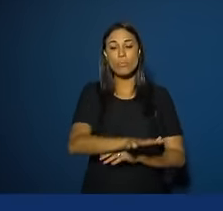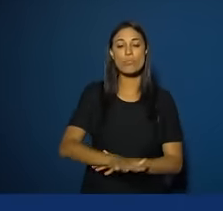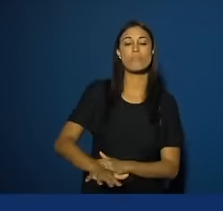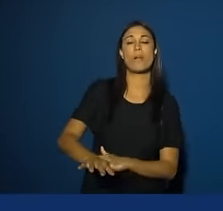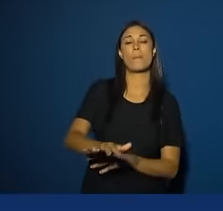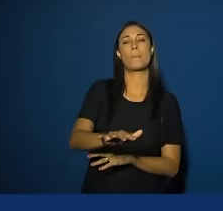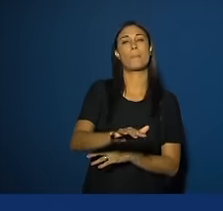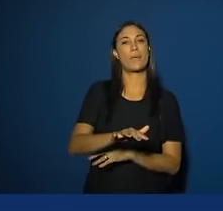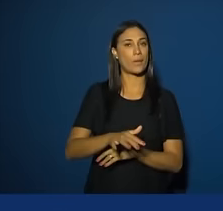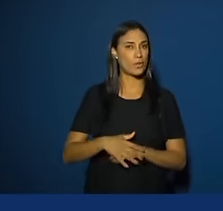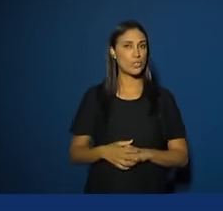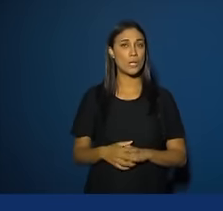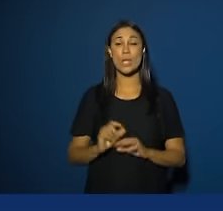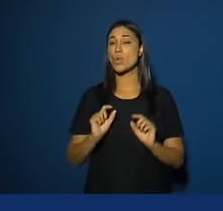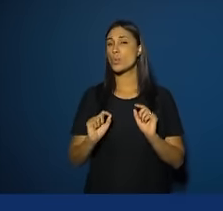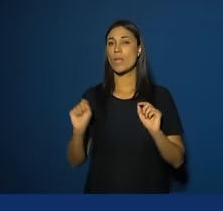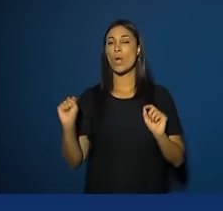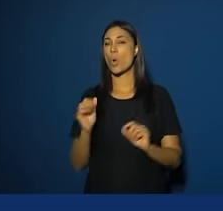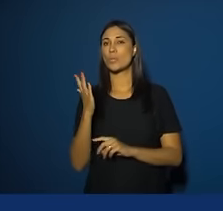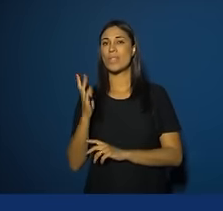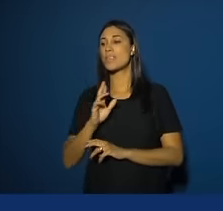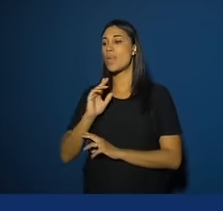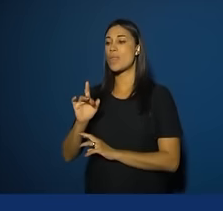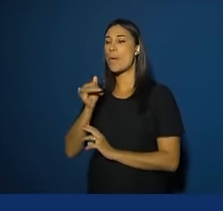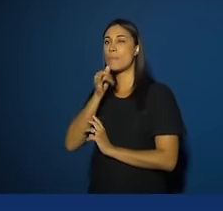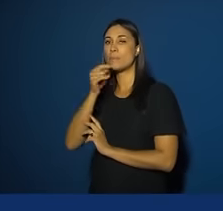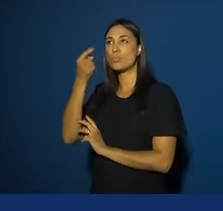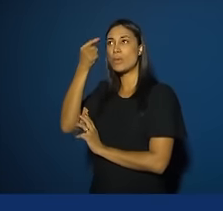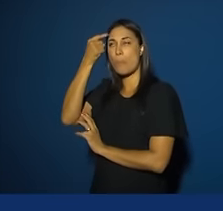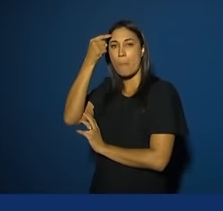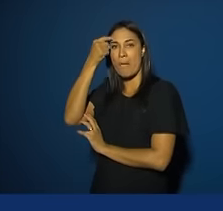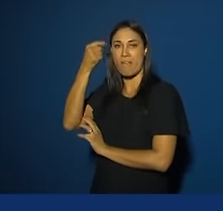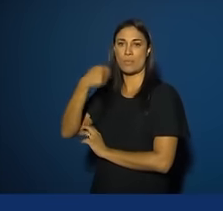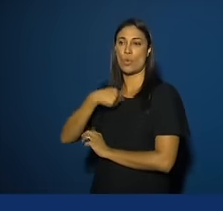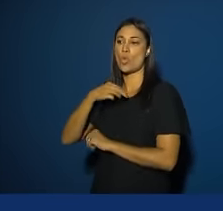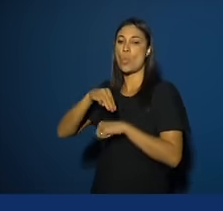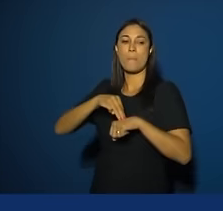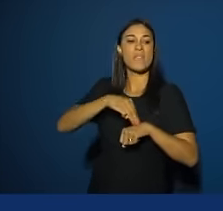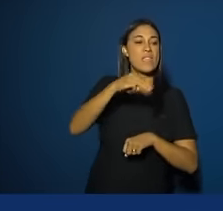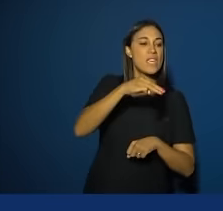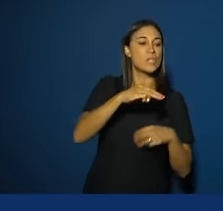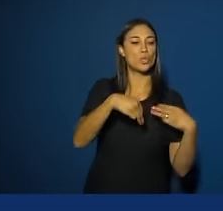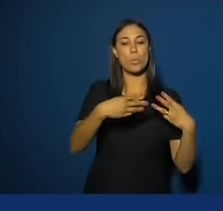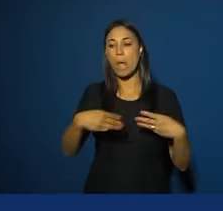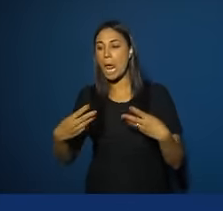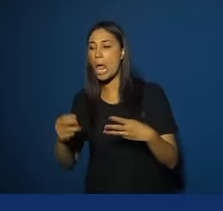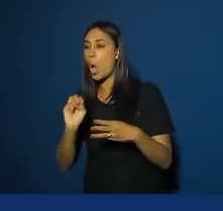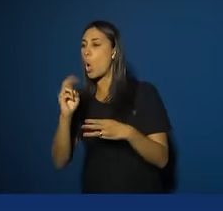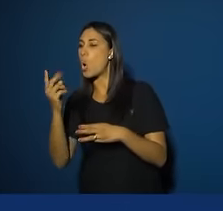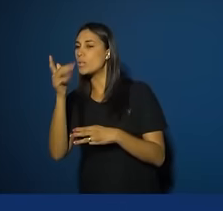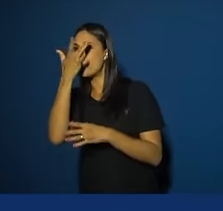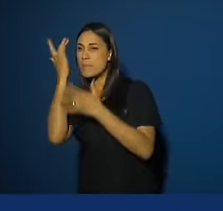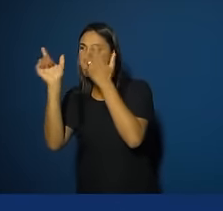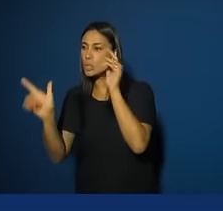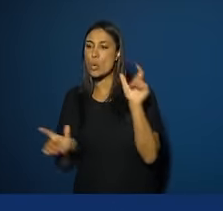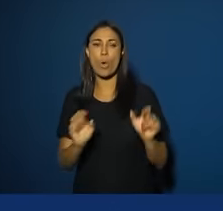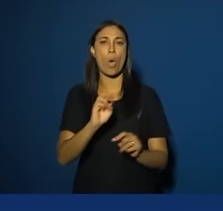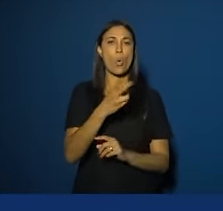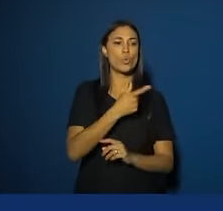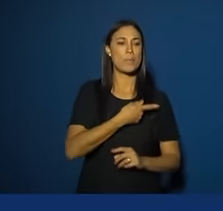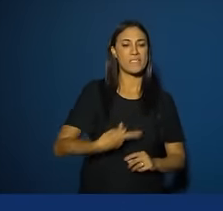eh eh o que acontece não é aquilo que tá na cabeça do ministro a do congressista B do presidente